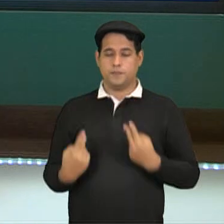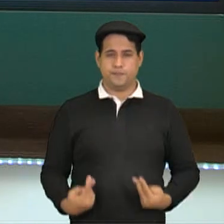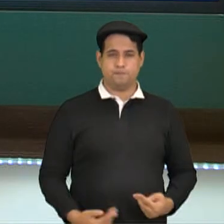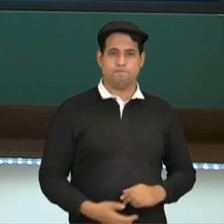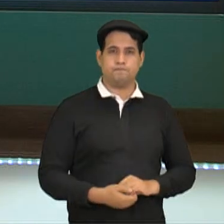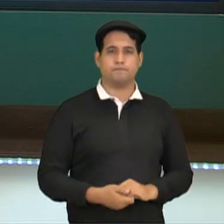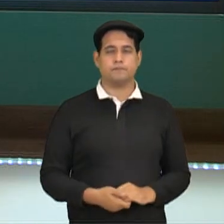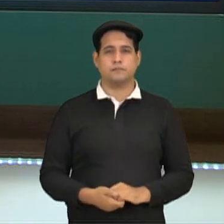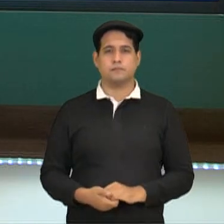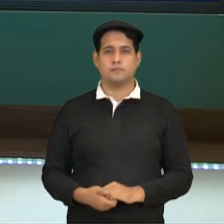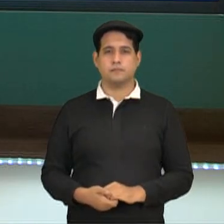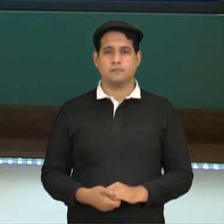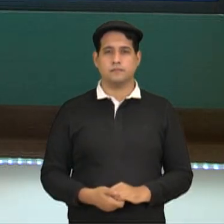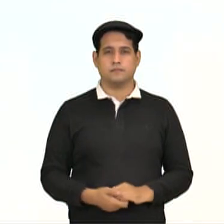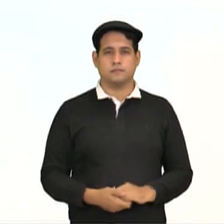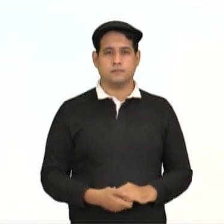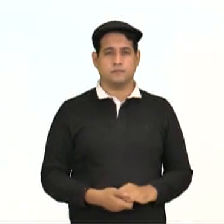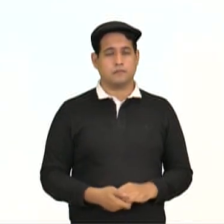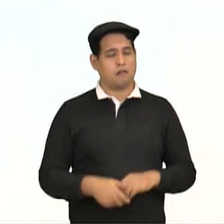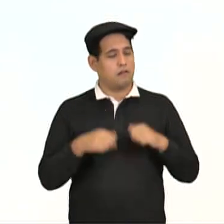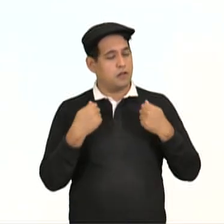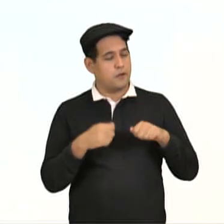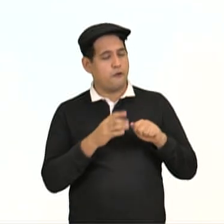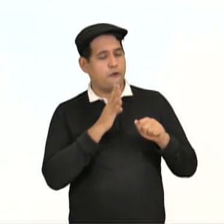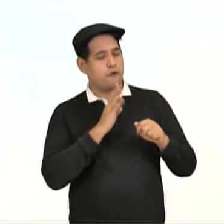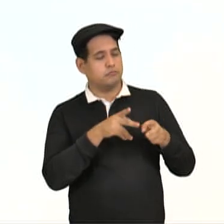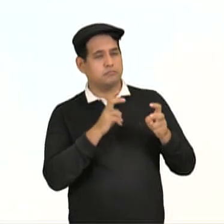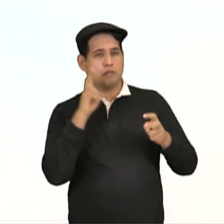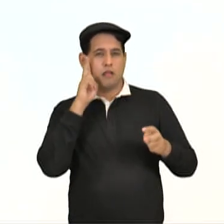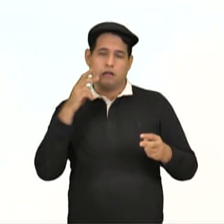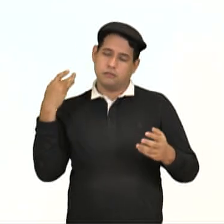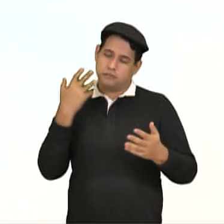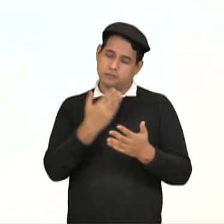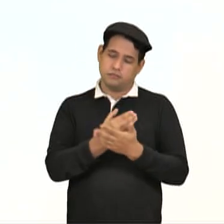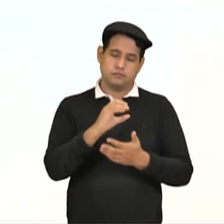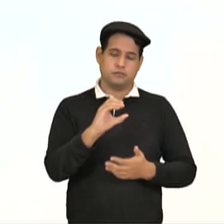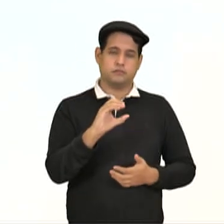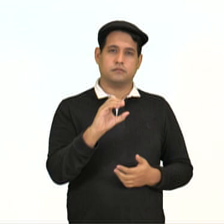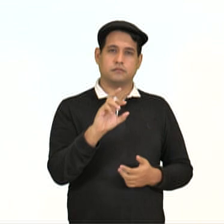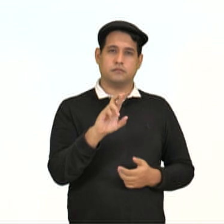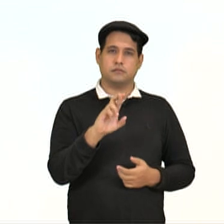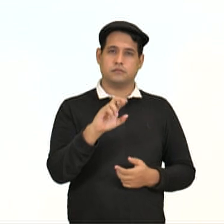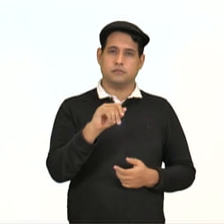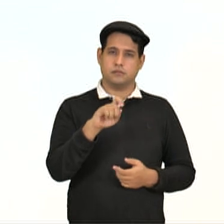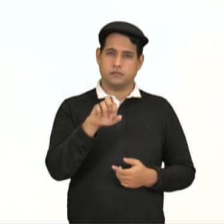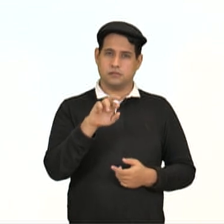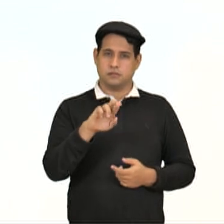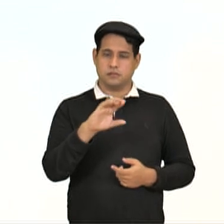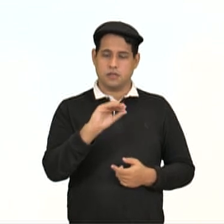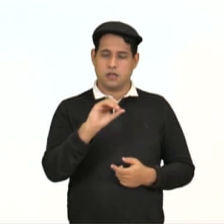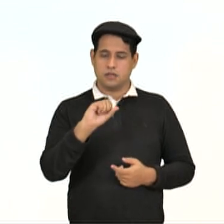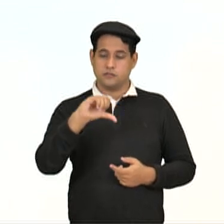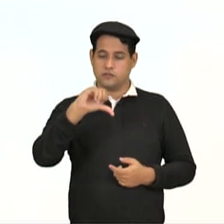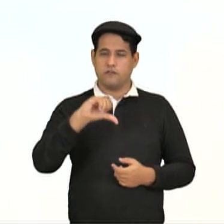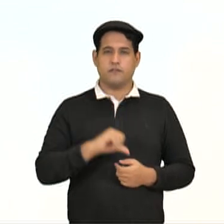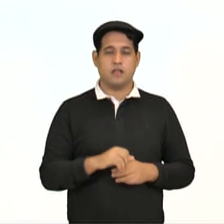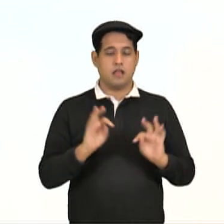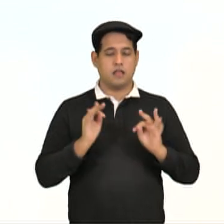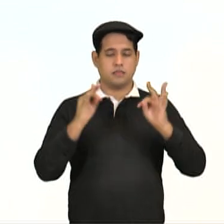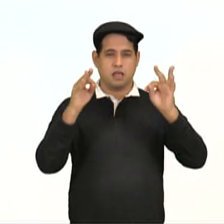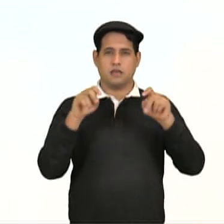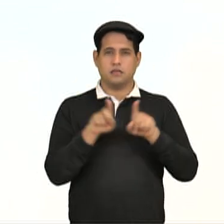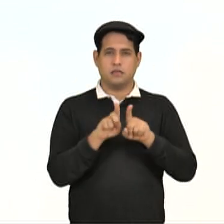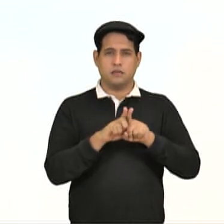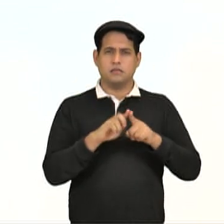normais. Então, para a gente conhecer um pouquinho da história do CRISPR-Cas9, essa técnica, né, a